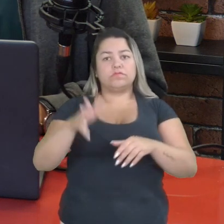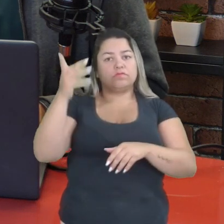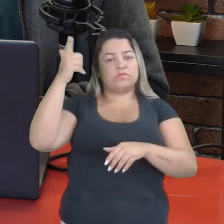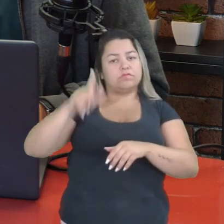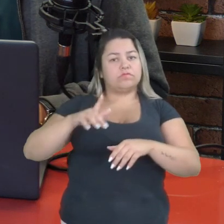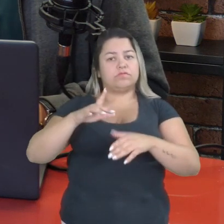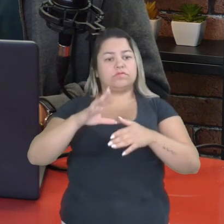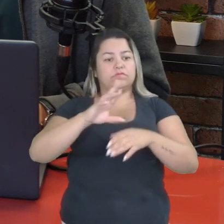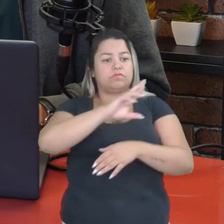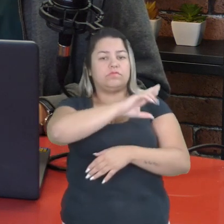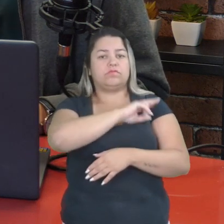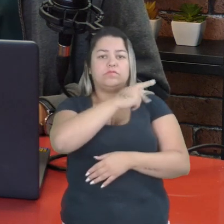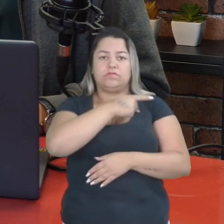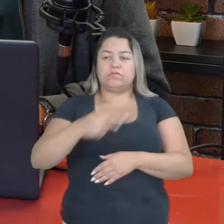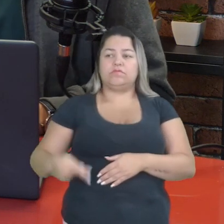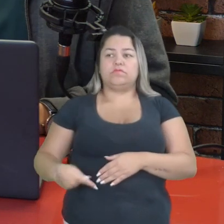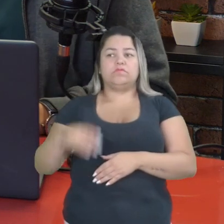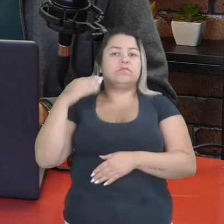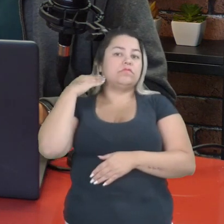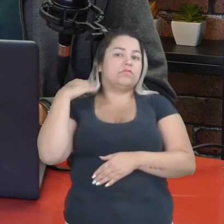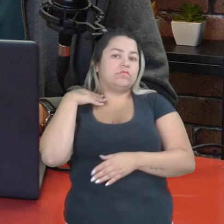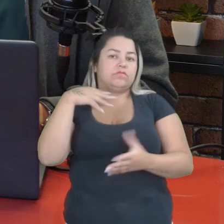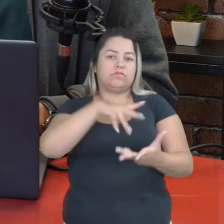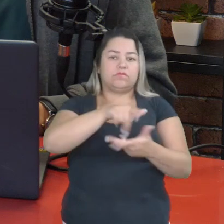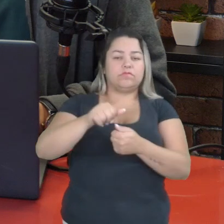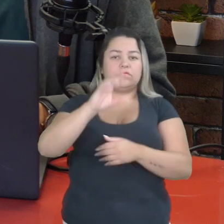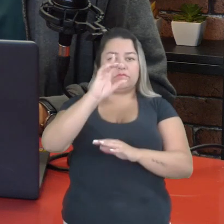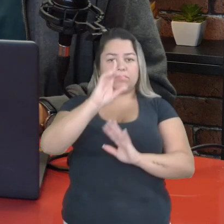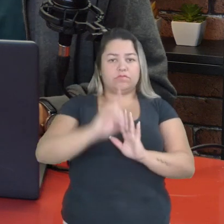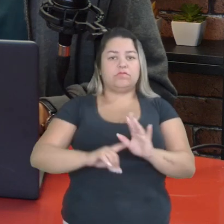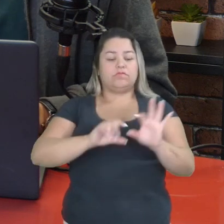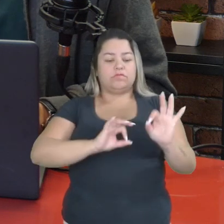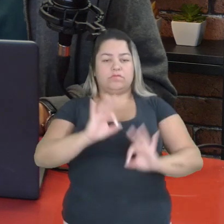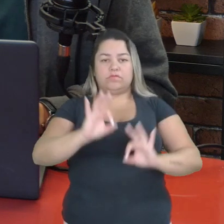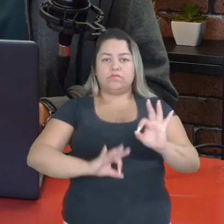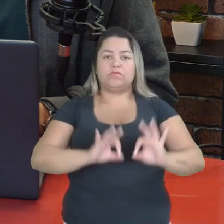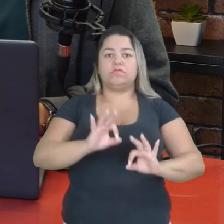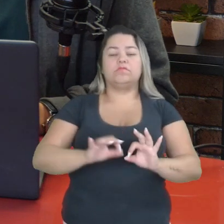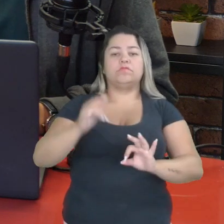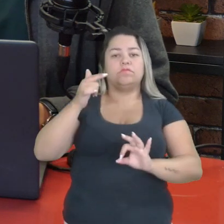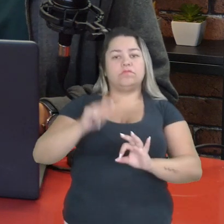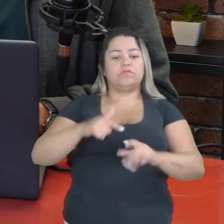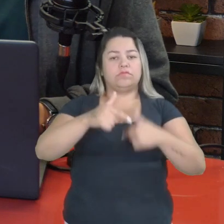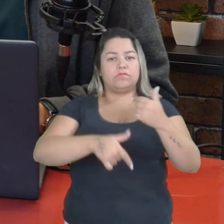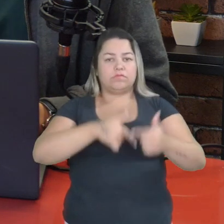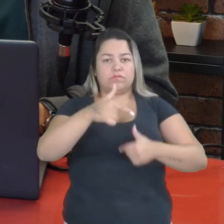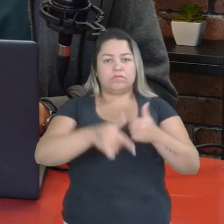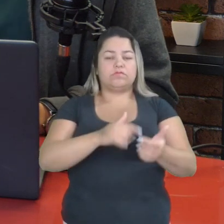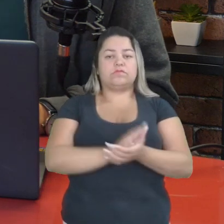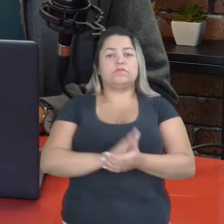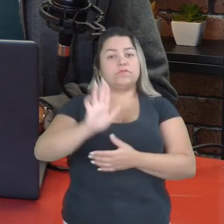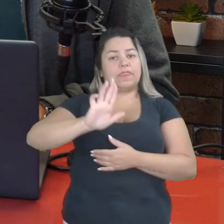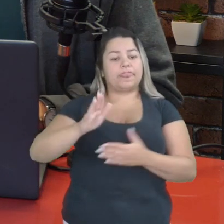autoridades internacionais, como o presidente do Banco Mundial e o diretor-geral da Organização Internacional do